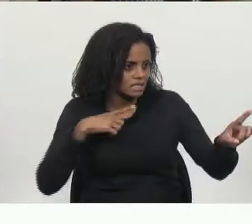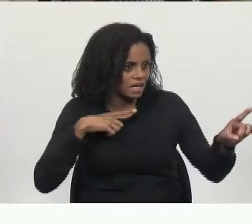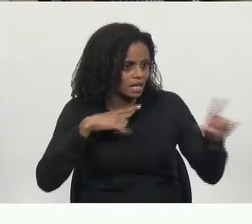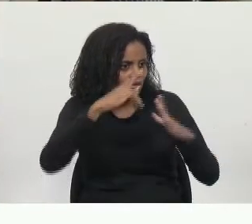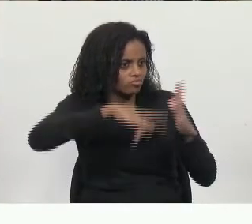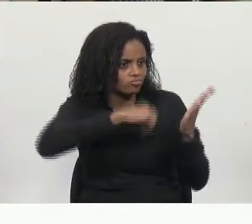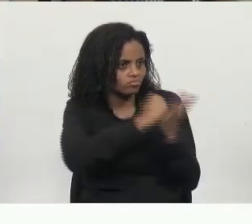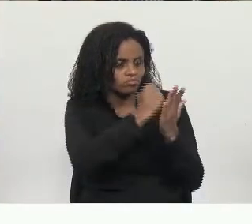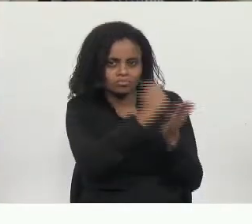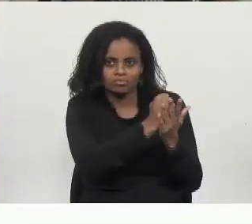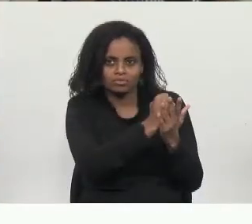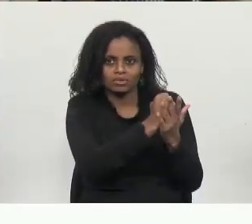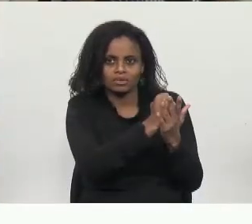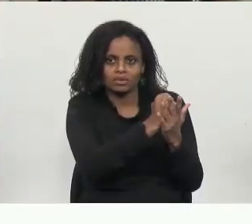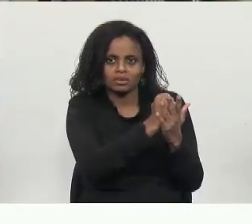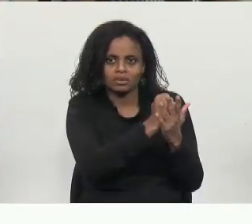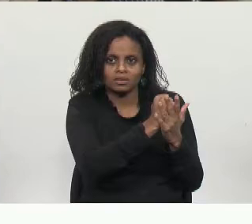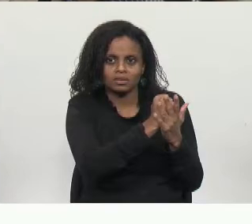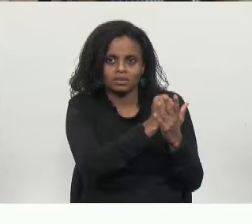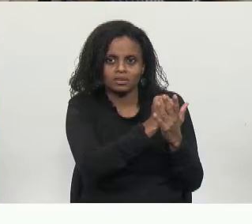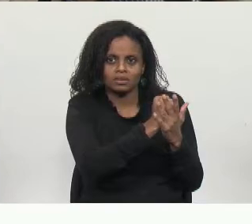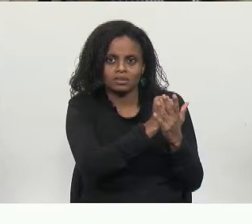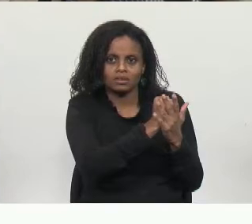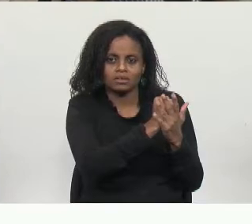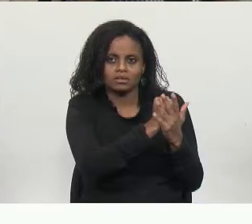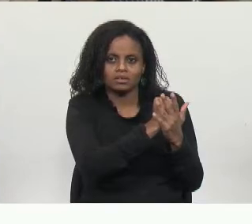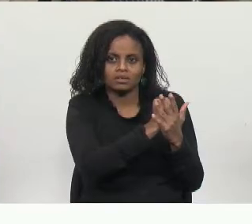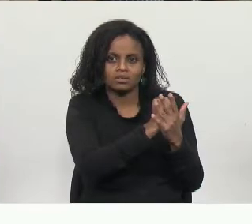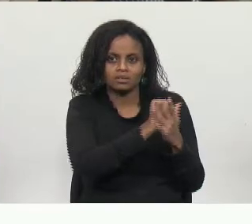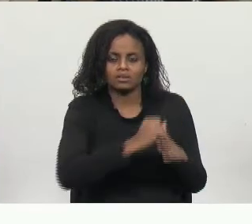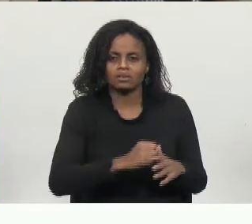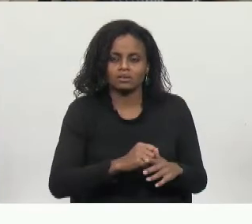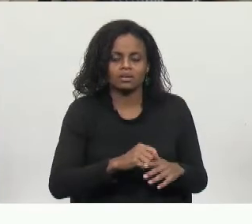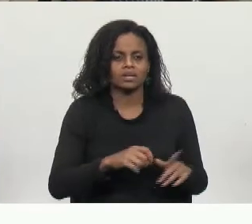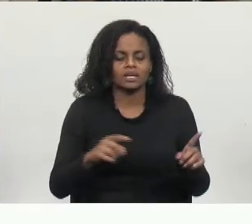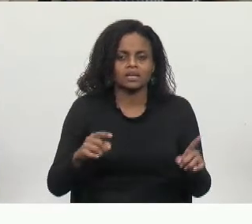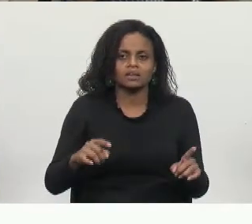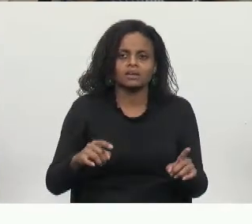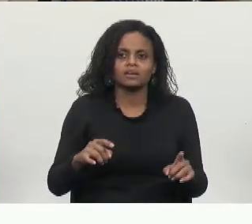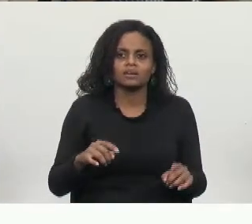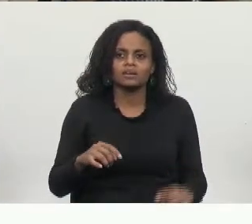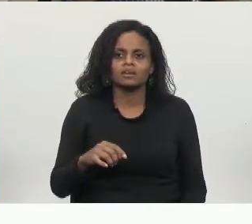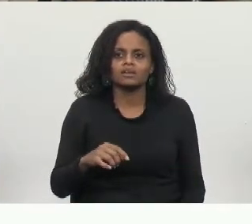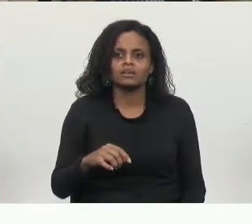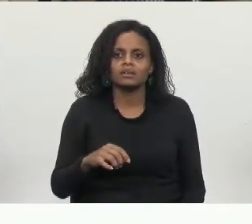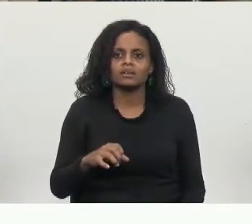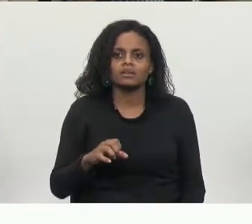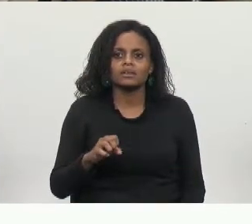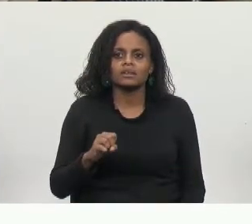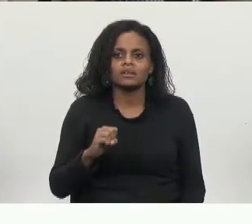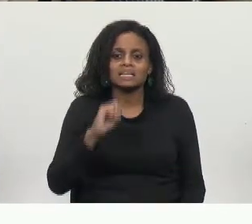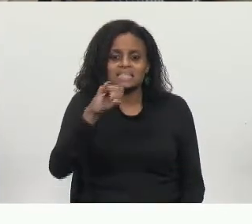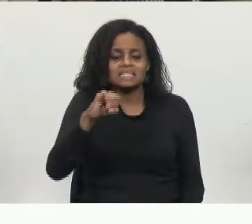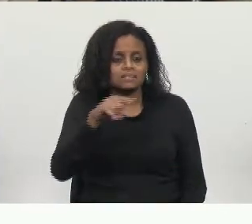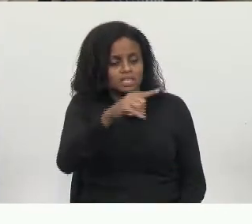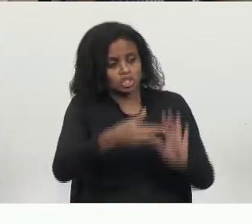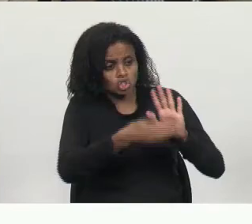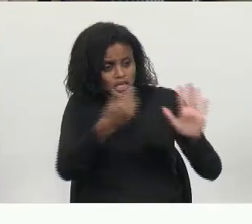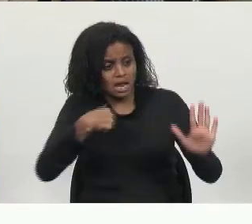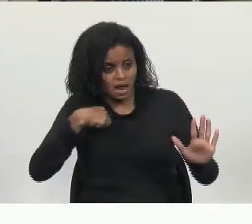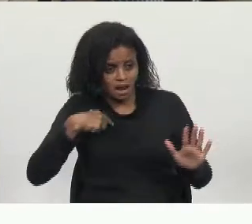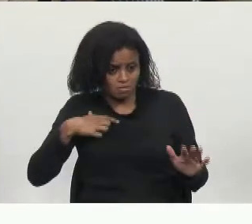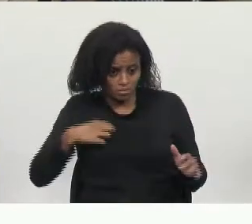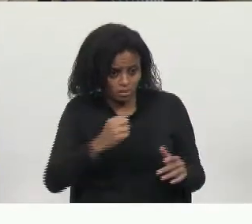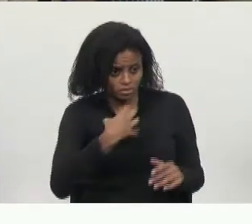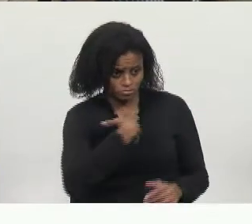sou CAC. Oi? CAC. Beleza. Mas você tem porte? Se você me desarmar, quem vai segurar a minha arma? Você não tem autorização.